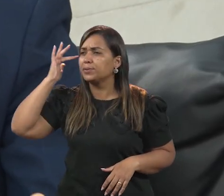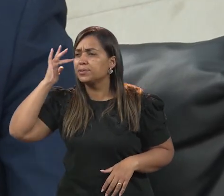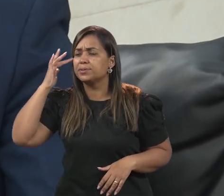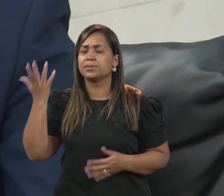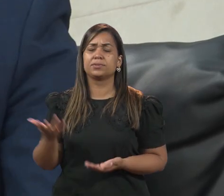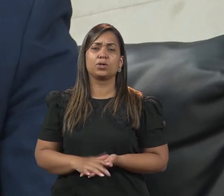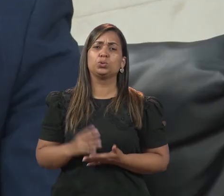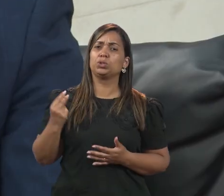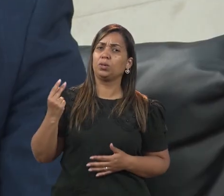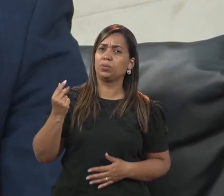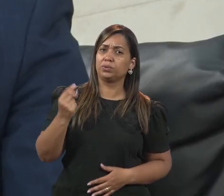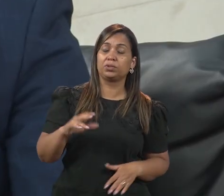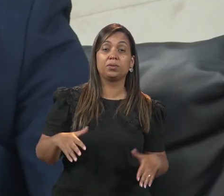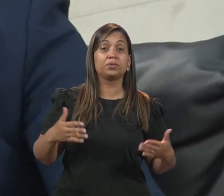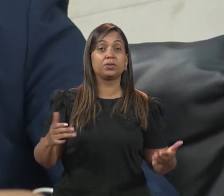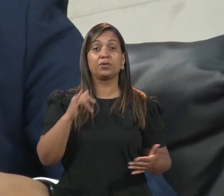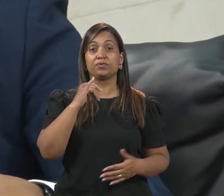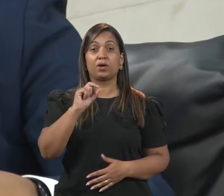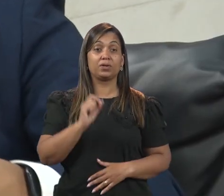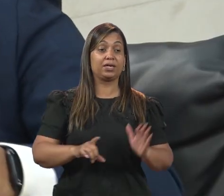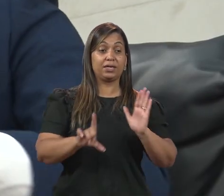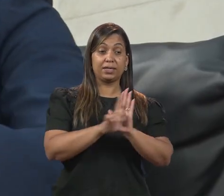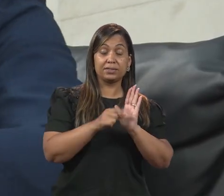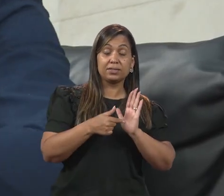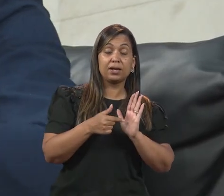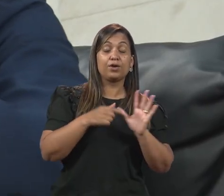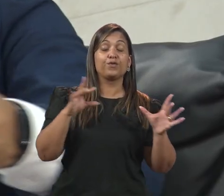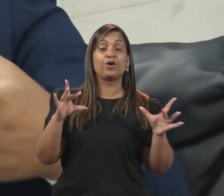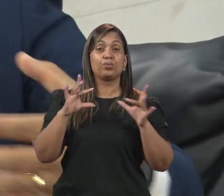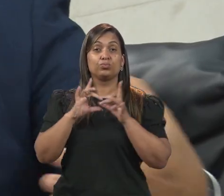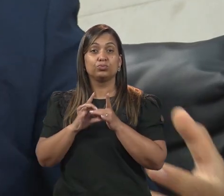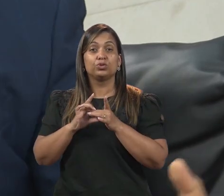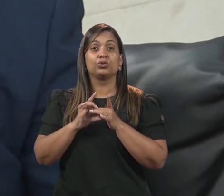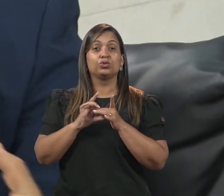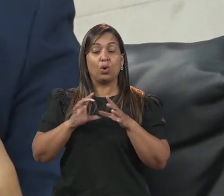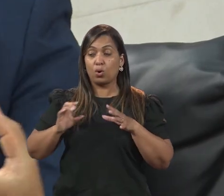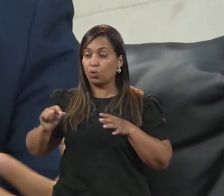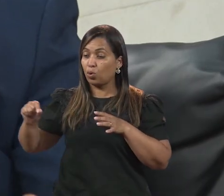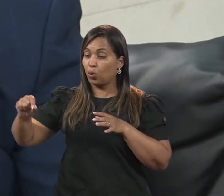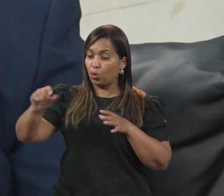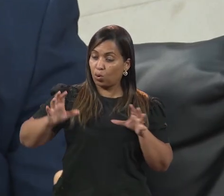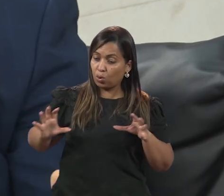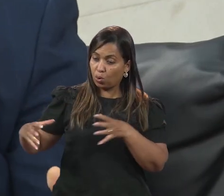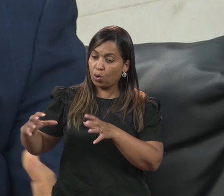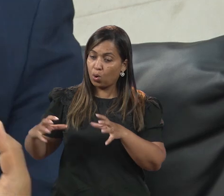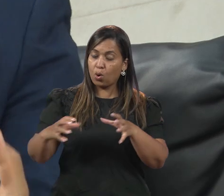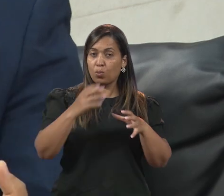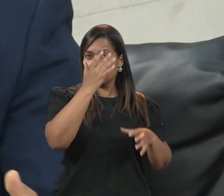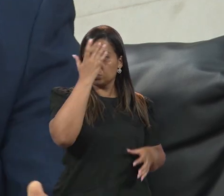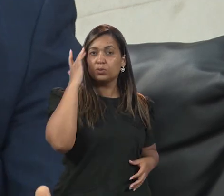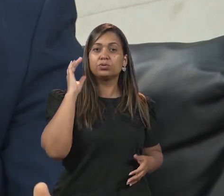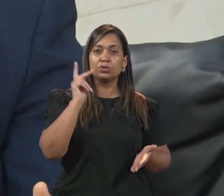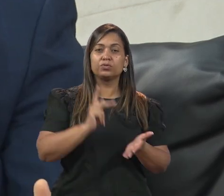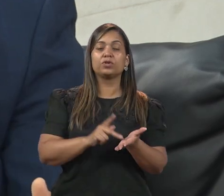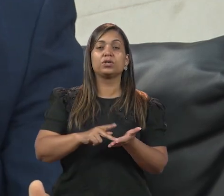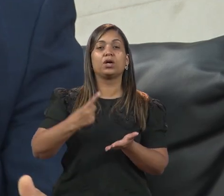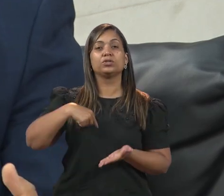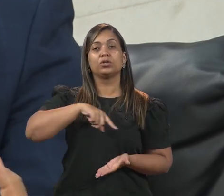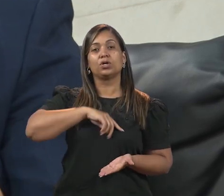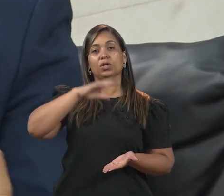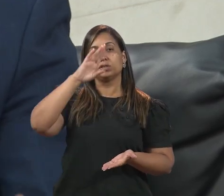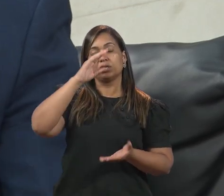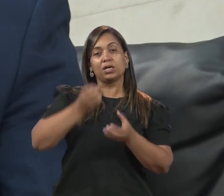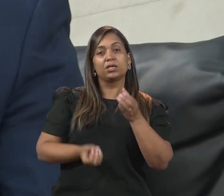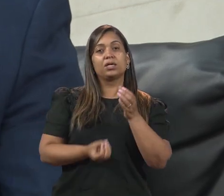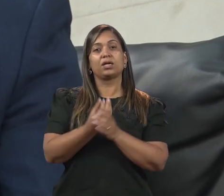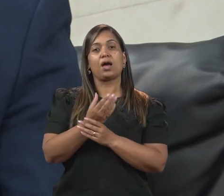há muito tempo. Então, eu digo que essa lei foi uma junção de vários grupos de pessoas para que, de fato, pudéssemos criar uma